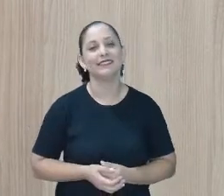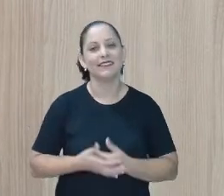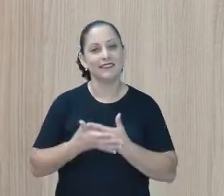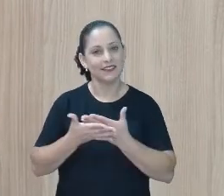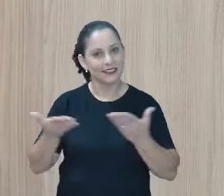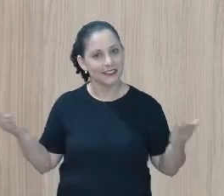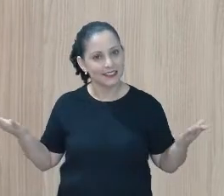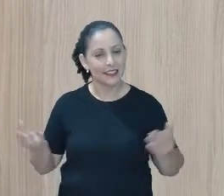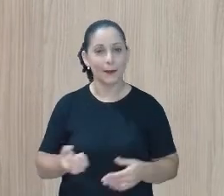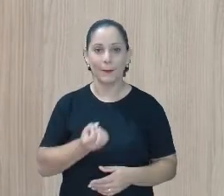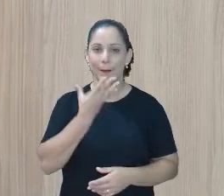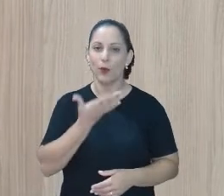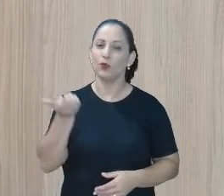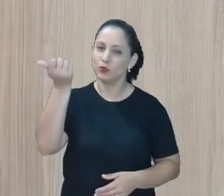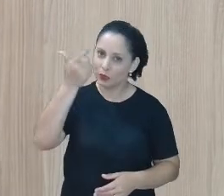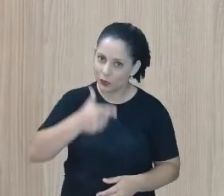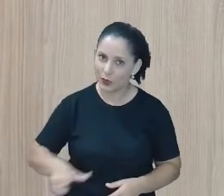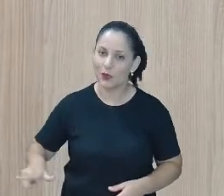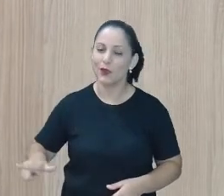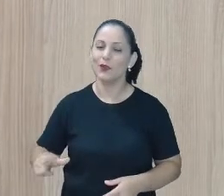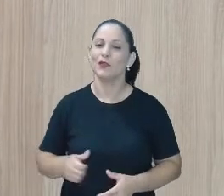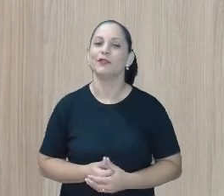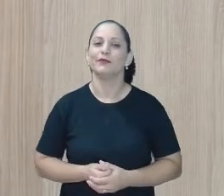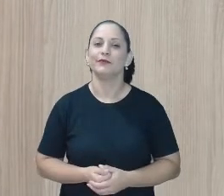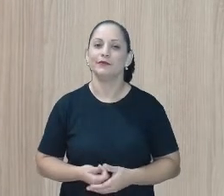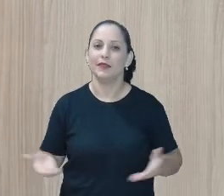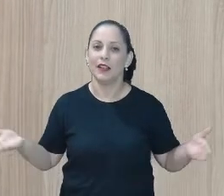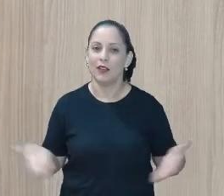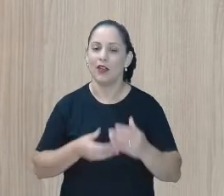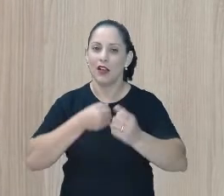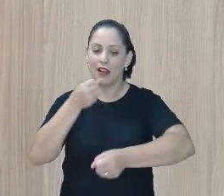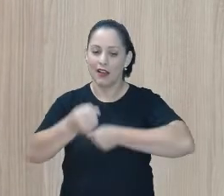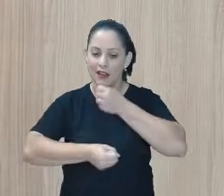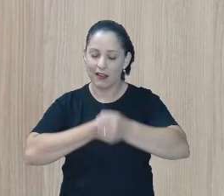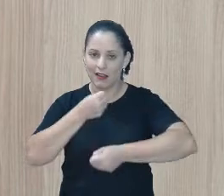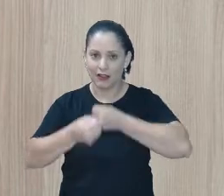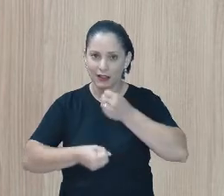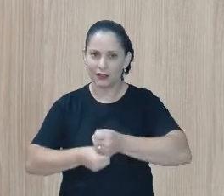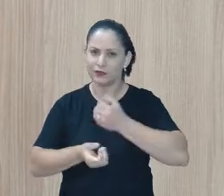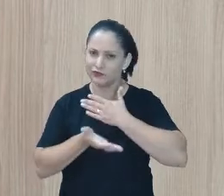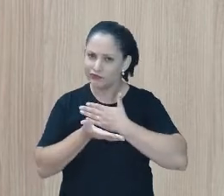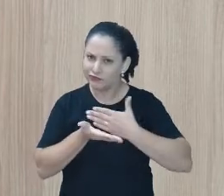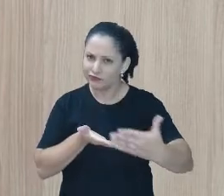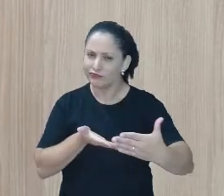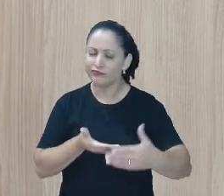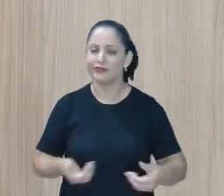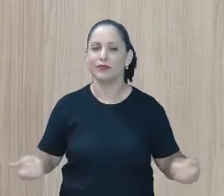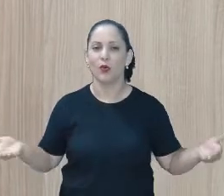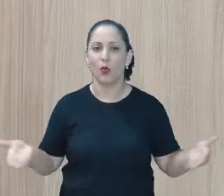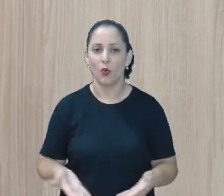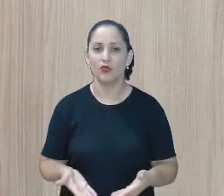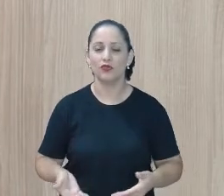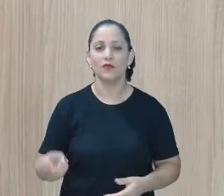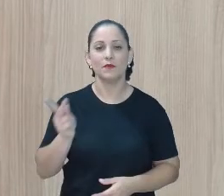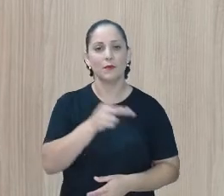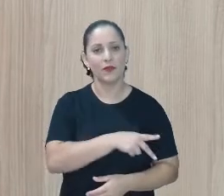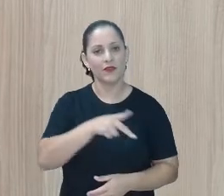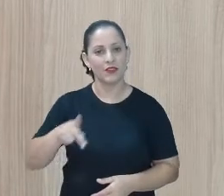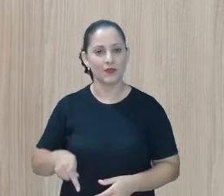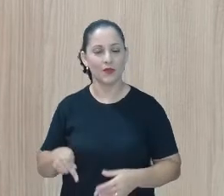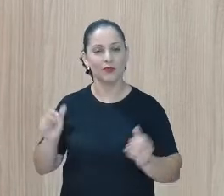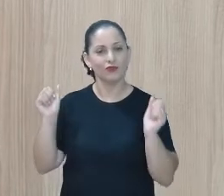Pessoal, que bom estar com vocês novamente, né? Nesse começo de ano letivo. E hoje, o professor Luciano e eu